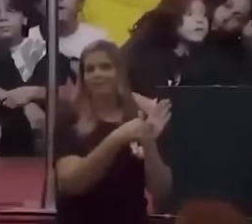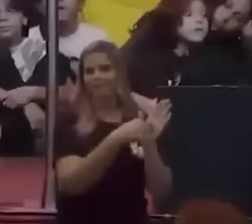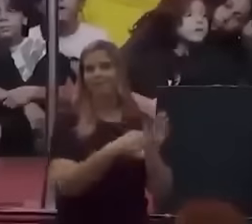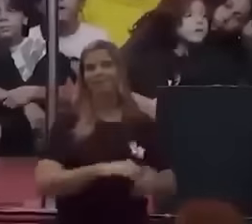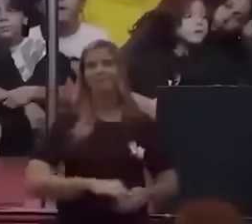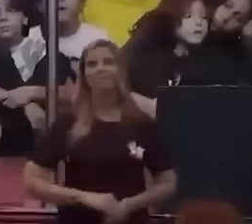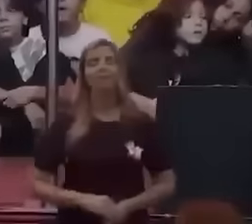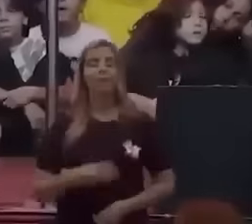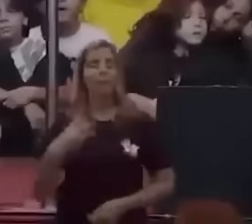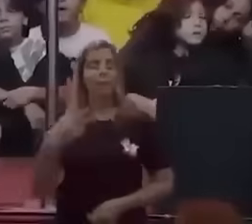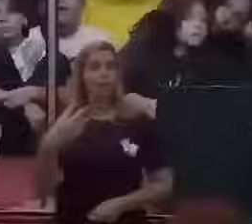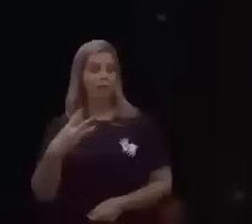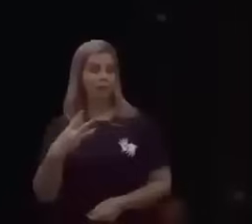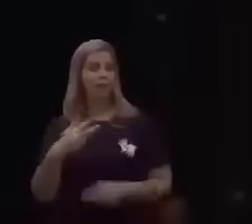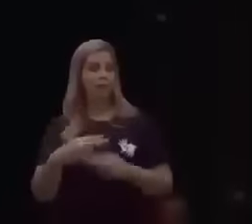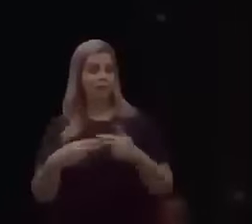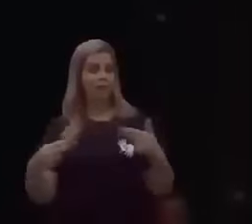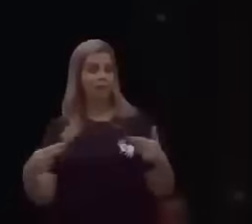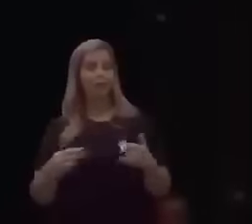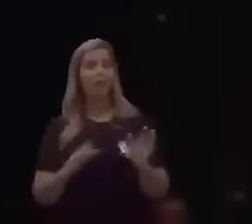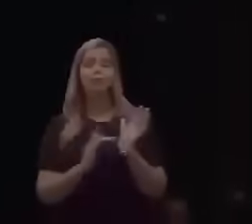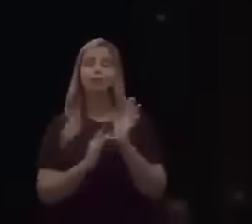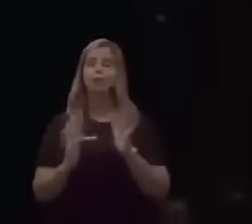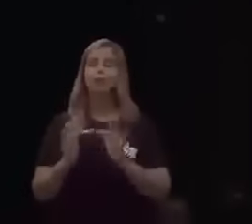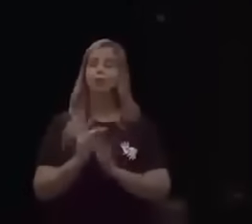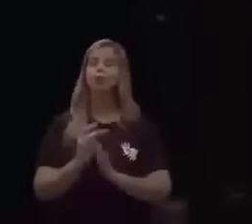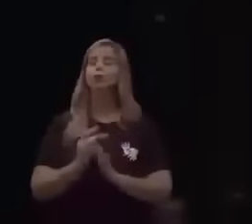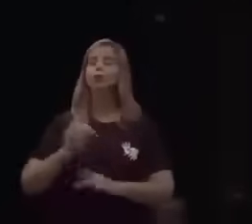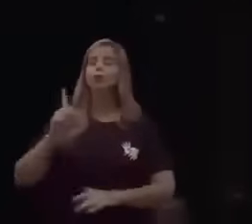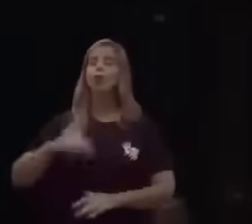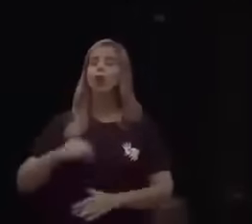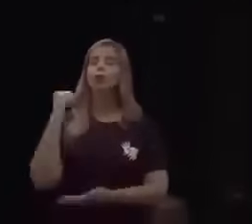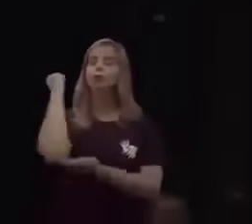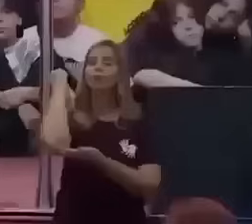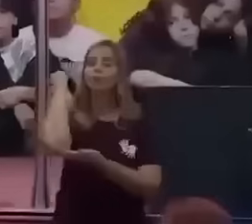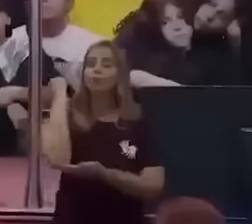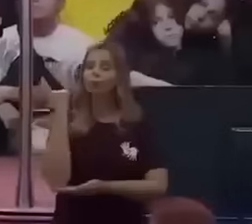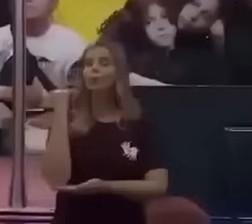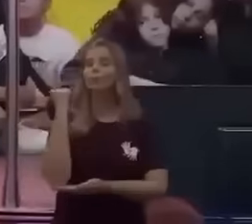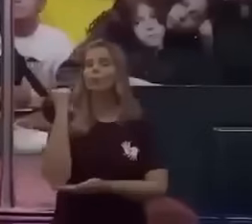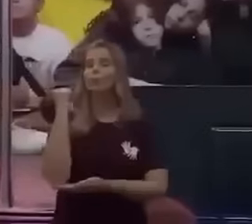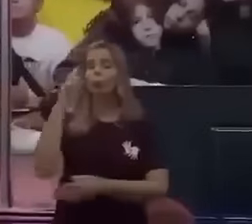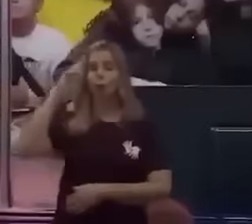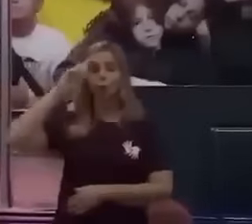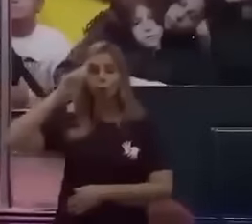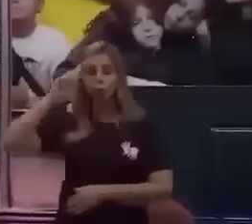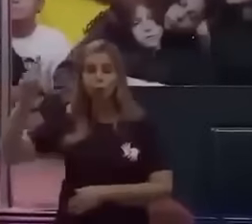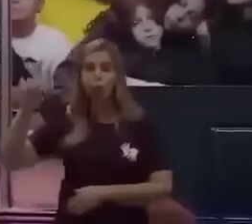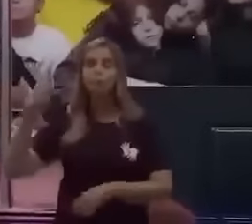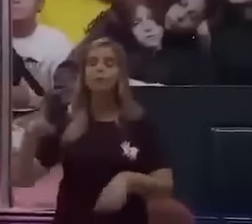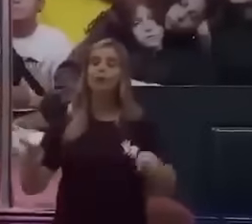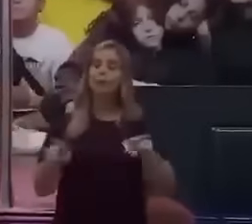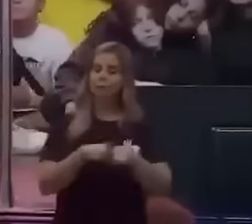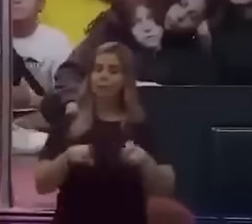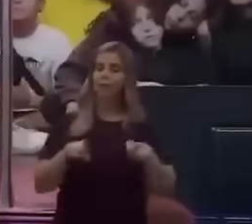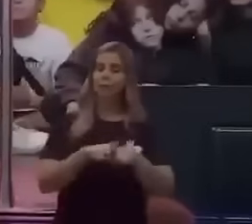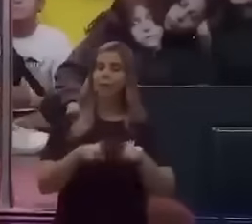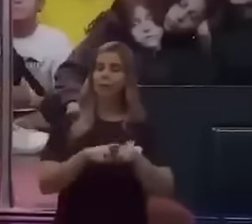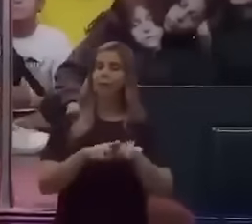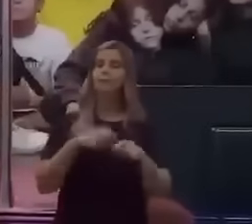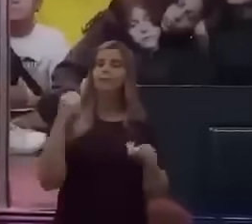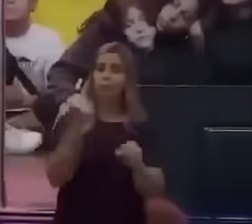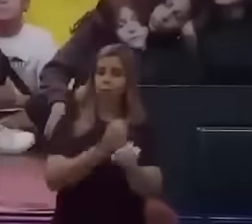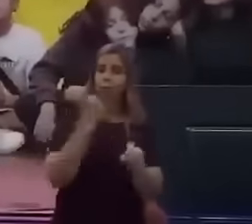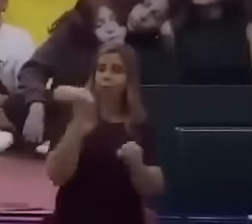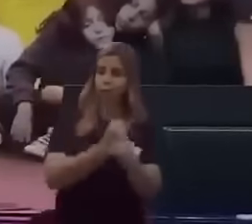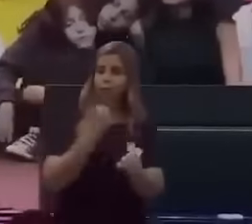Terceiro, Jesus não apenas é o fundamento da igreja, o dono da igreja, ele é o edificador da igreja. Eu